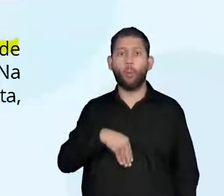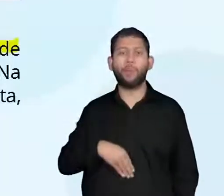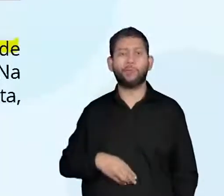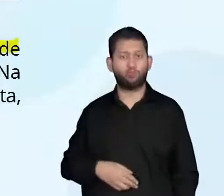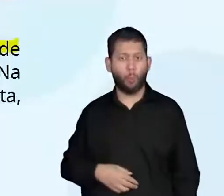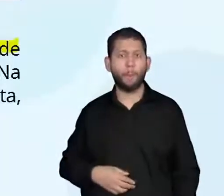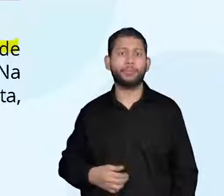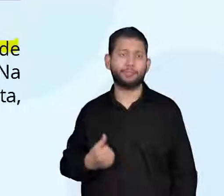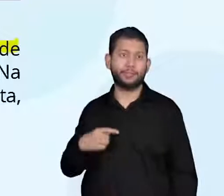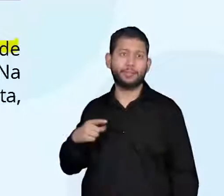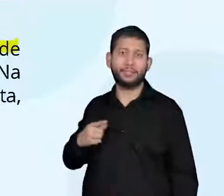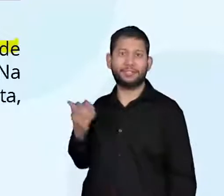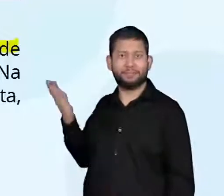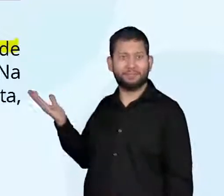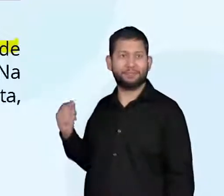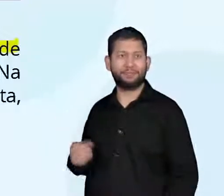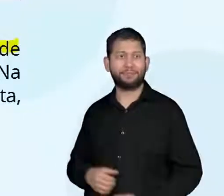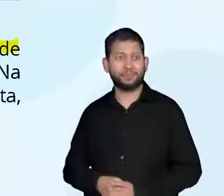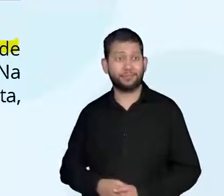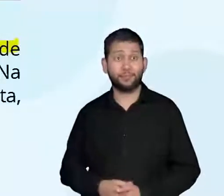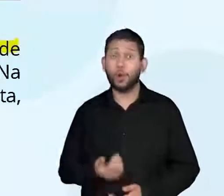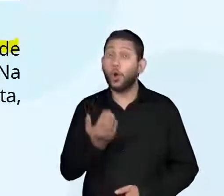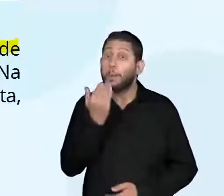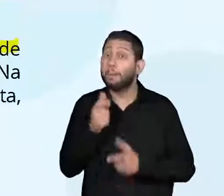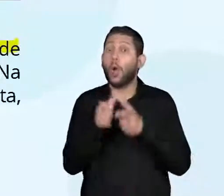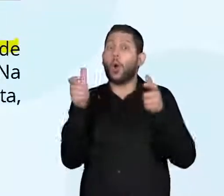importante. Mas